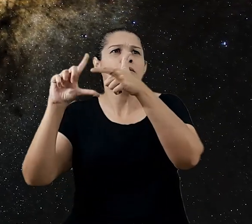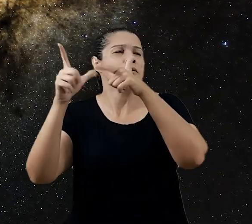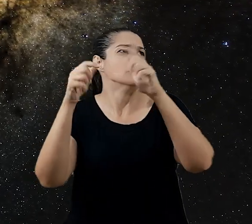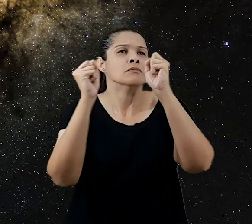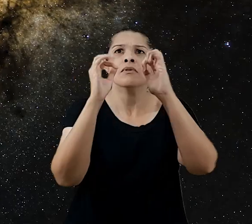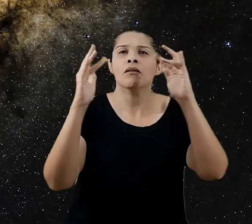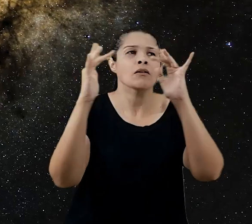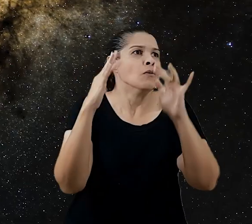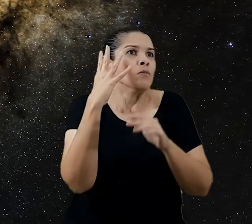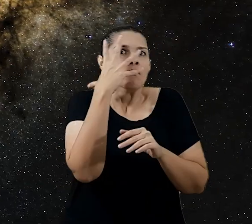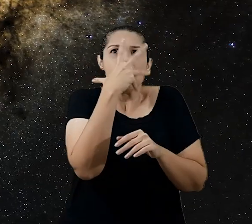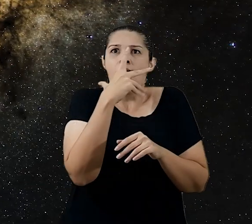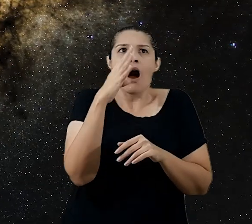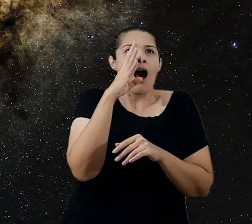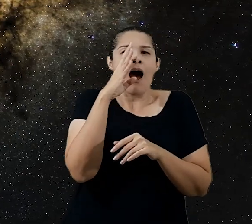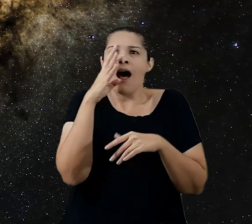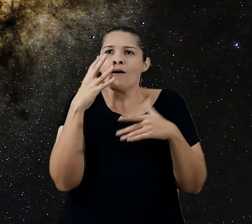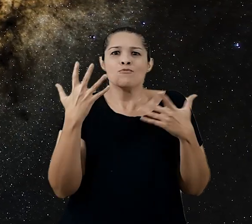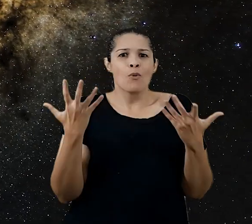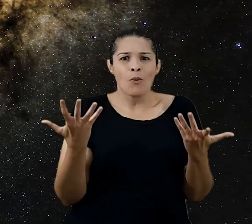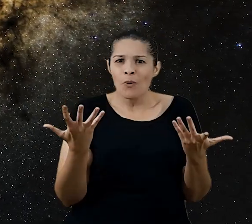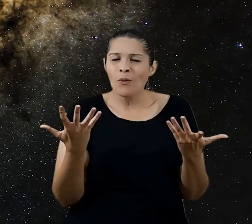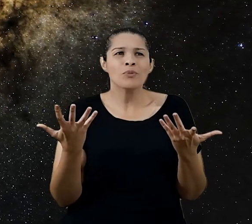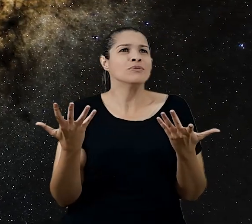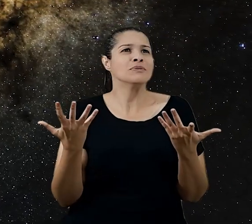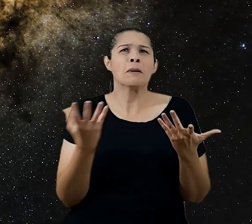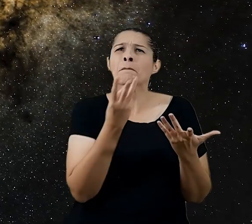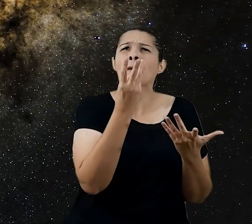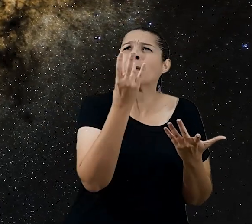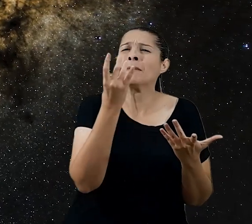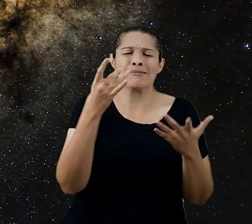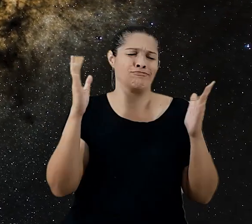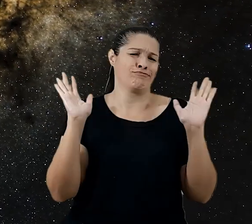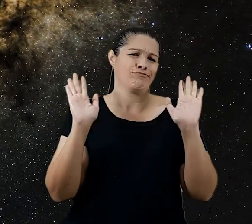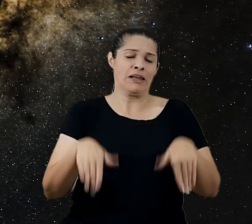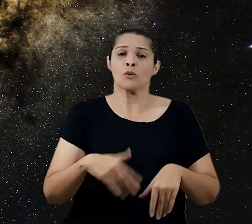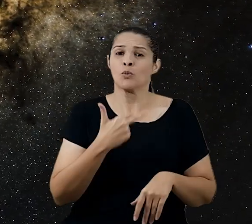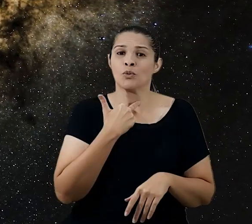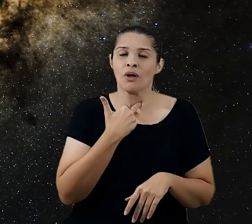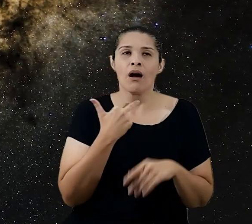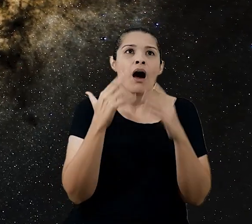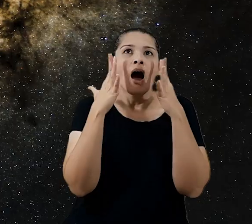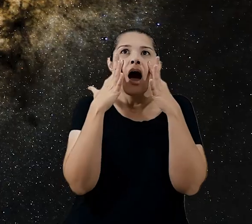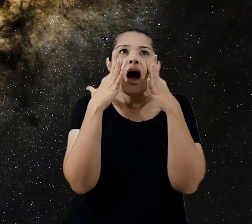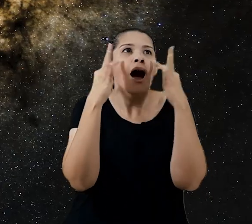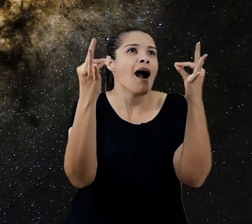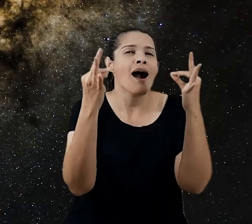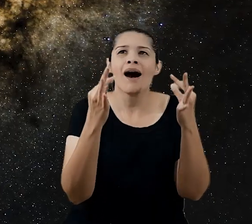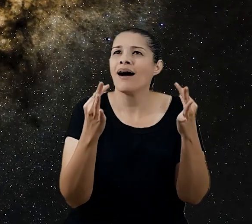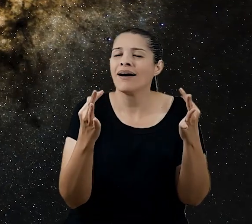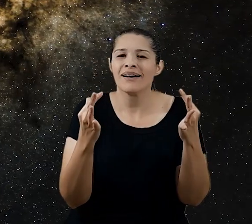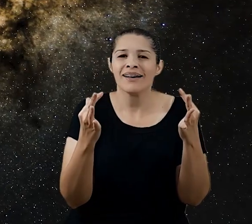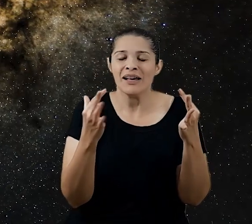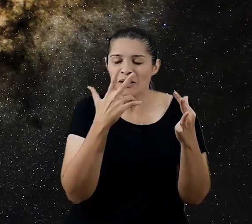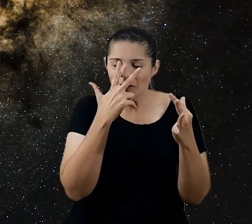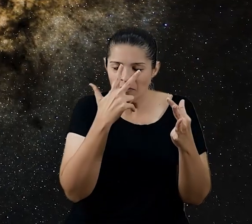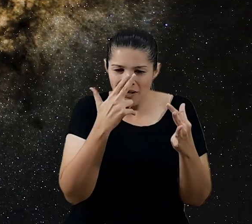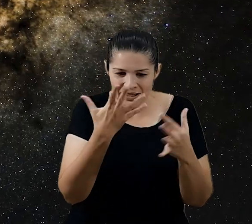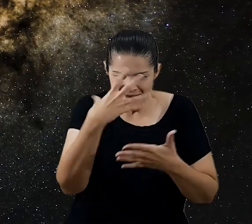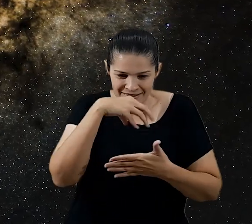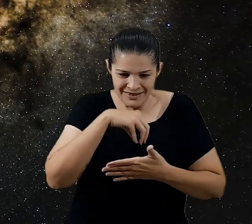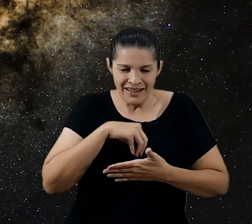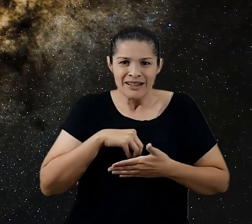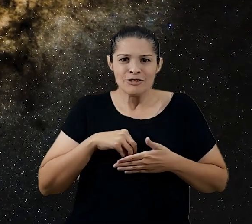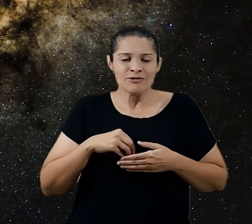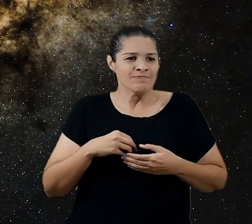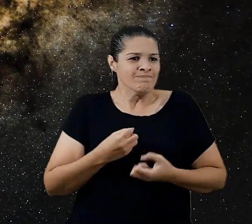estreladíssimo, né, cheio de estrelas incontáveis, acaba chamando a atenção. E isso acaba despertando